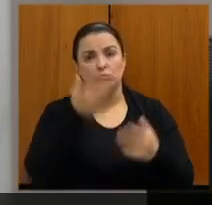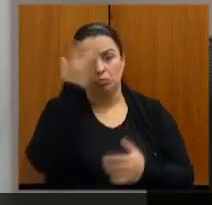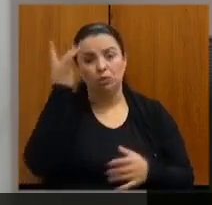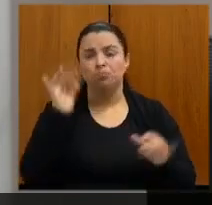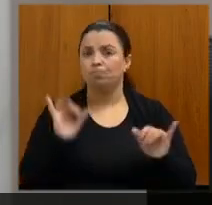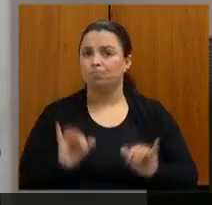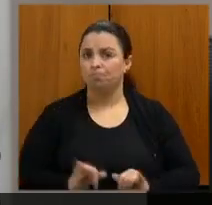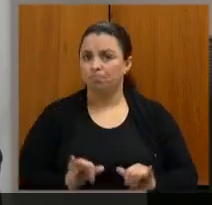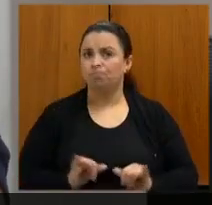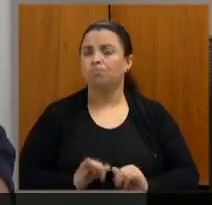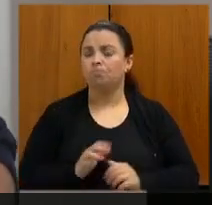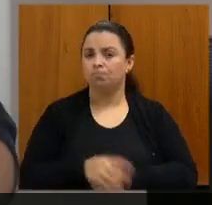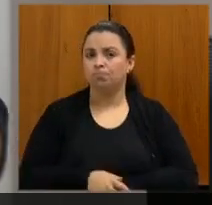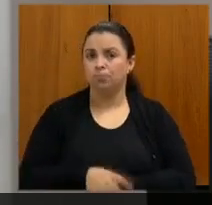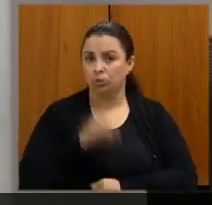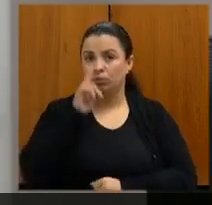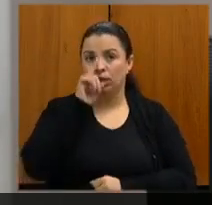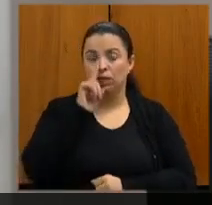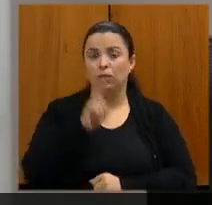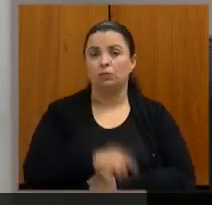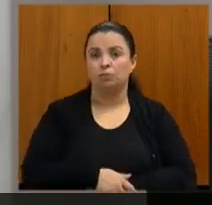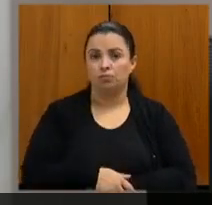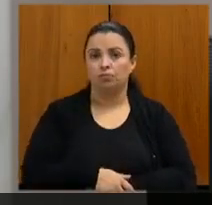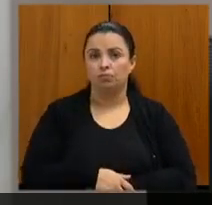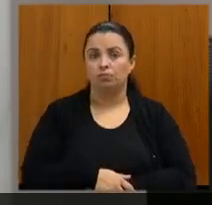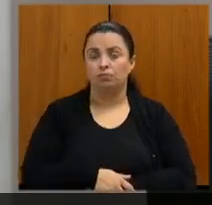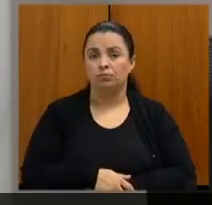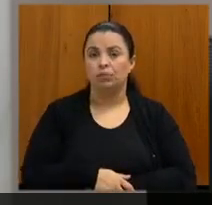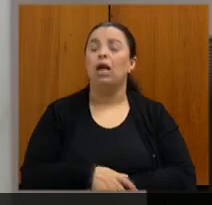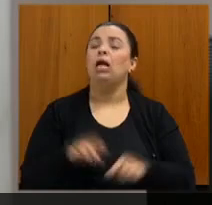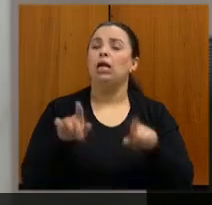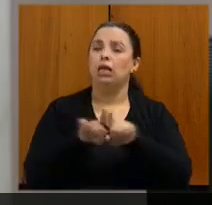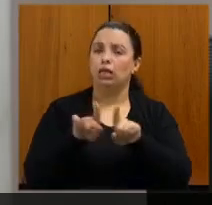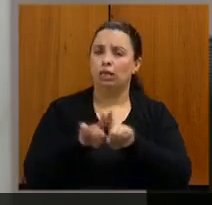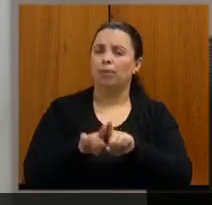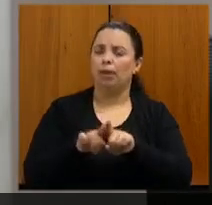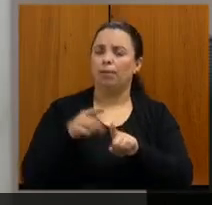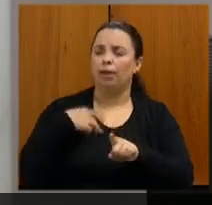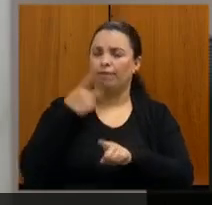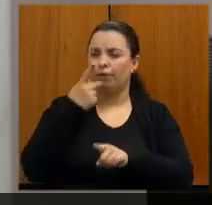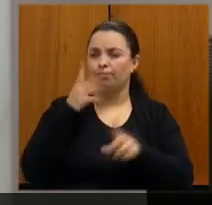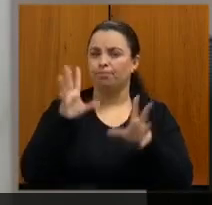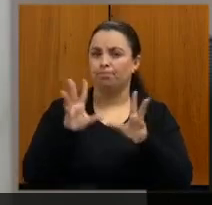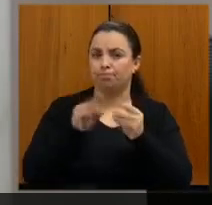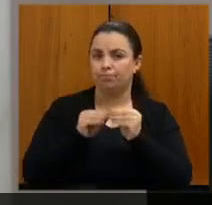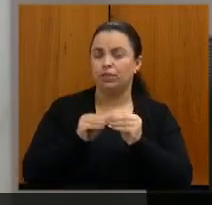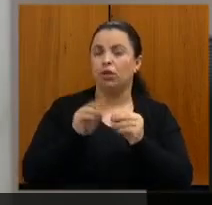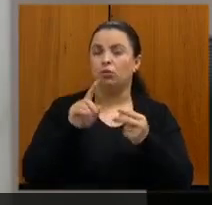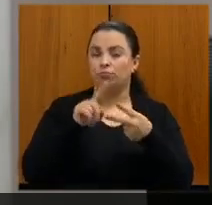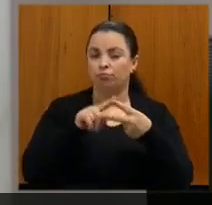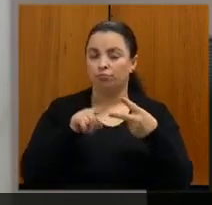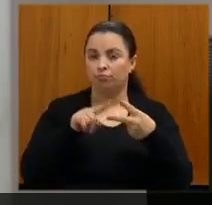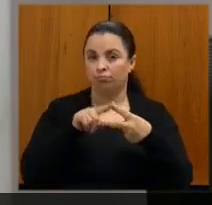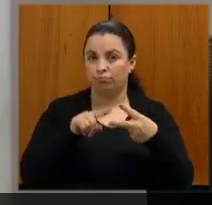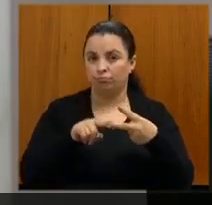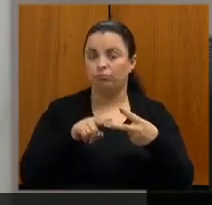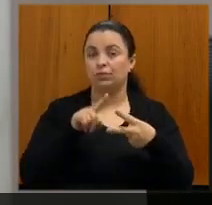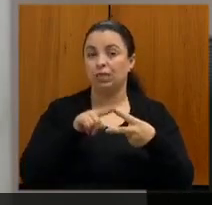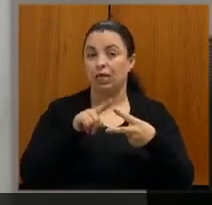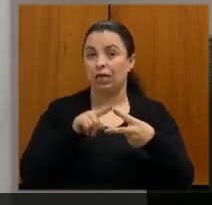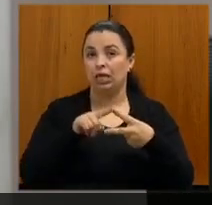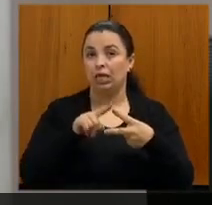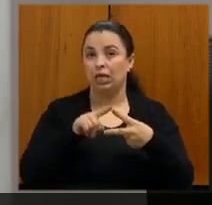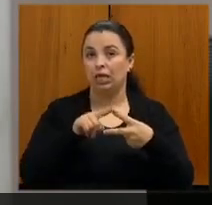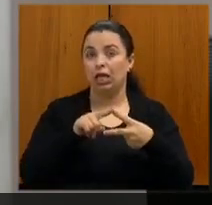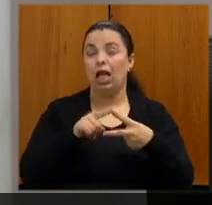finalizar assim aqui mesmo eu queria destacar: aqui primeiro a proliferação EA